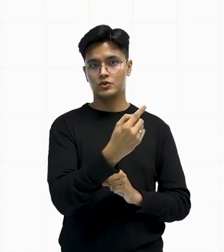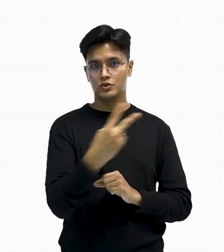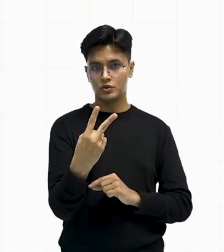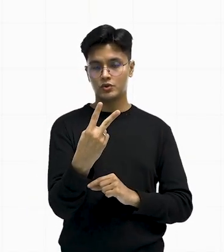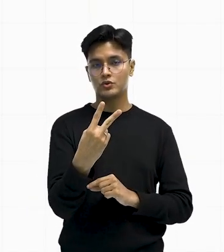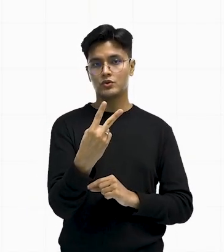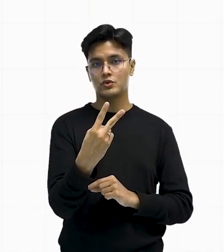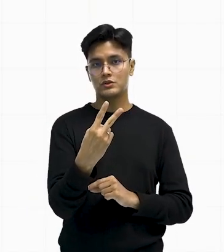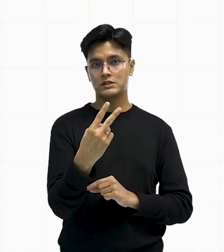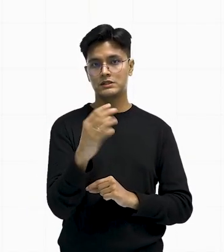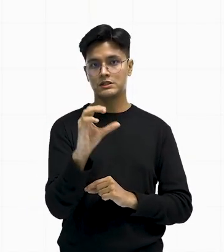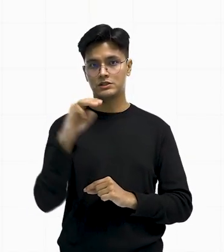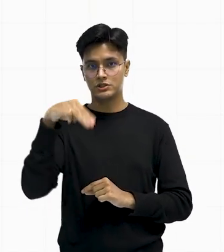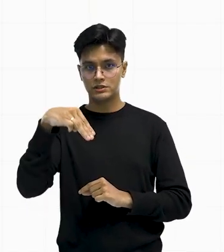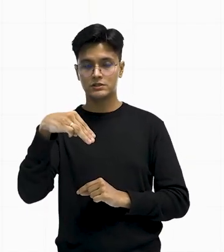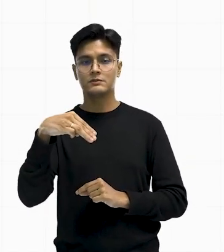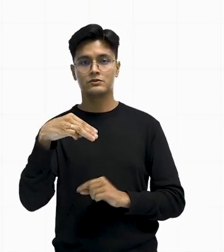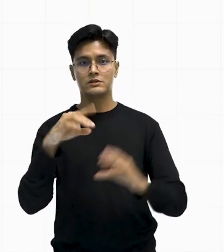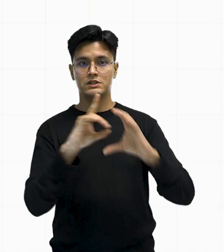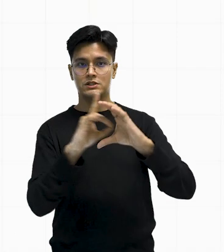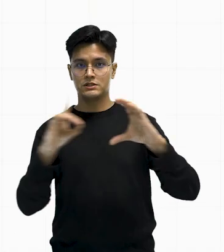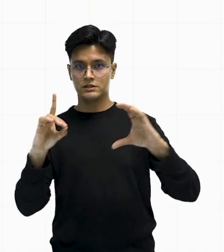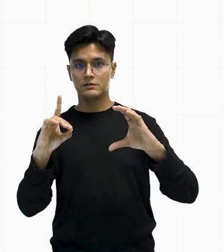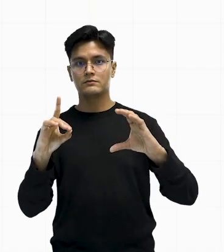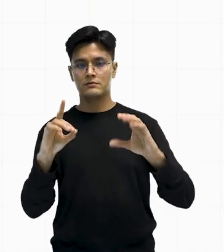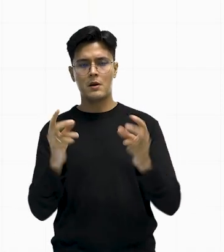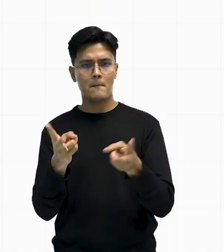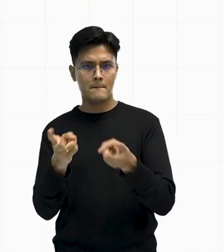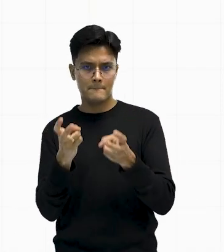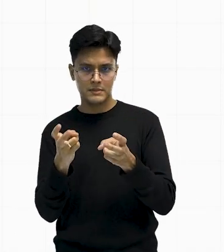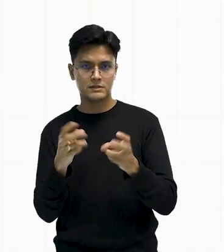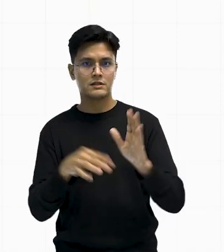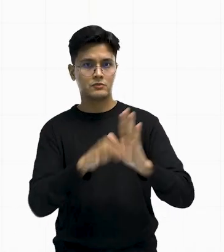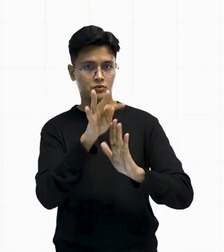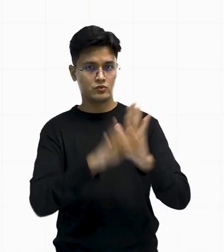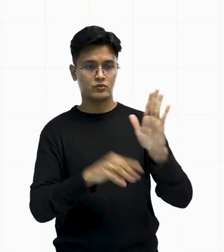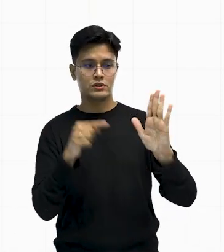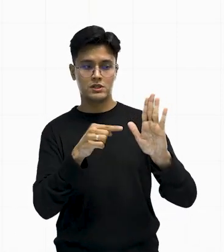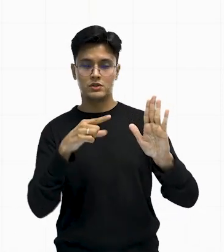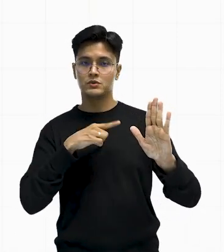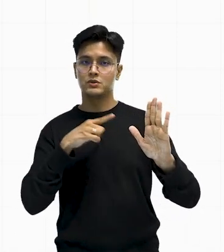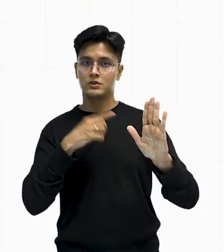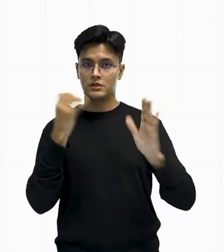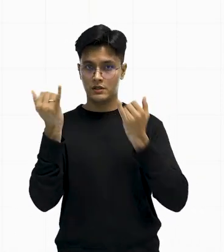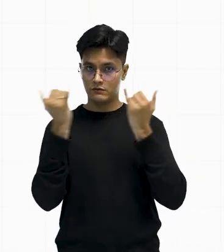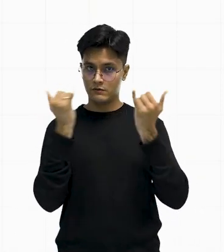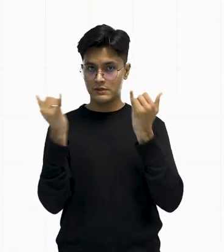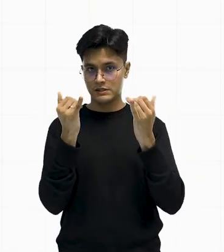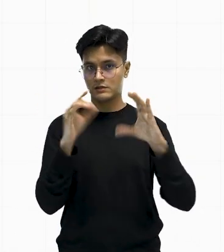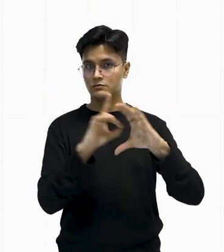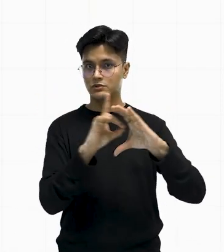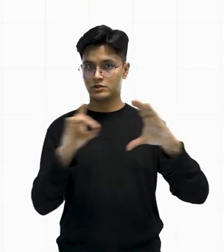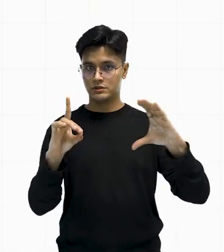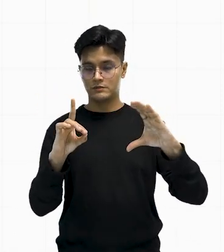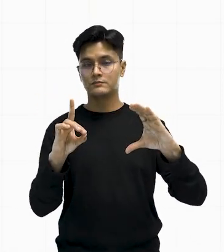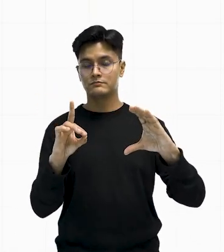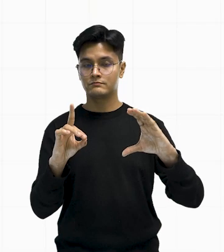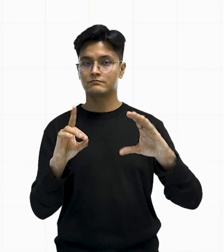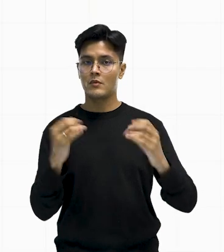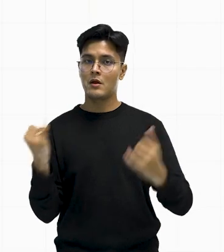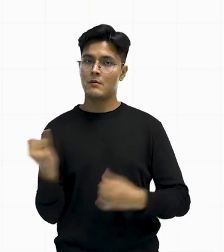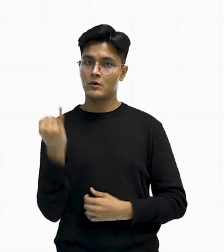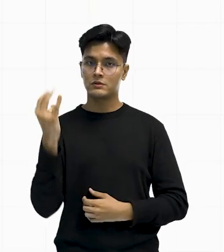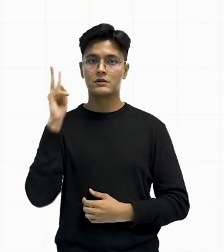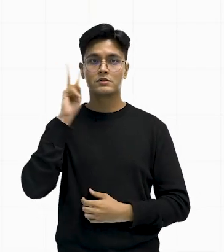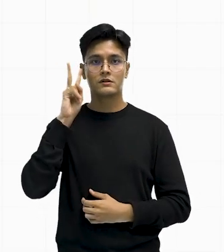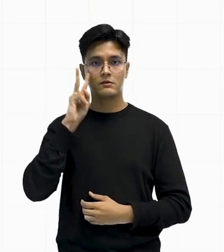centímetros de diâmetro, reparem que agora aqui a questão está te informando o valor do diâmetro. Vale lembrar o